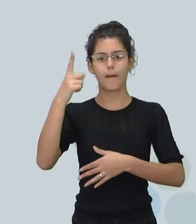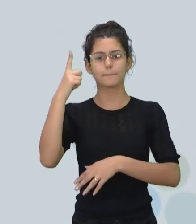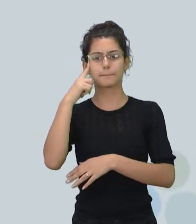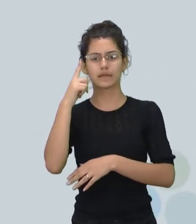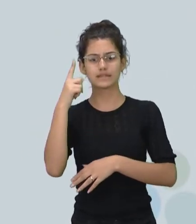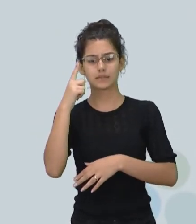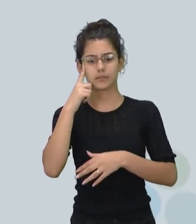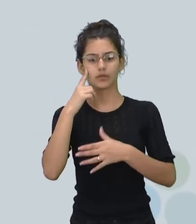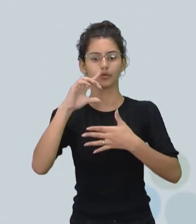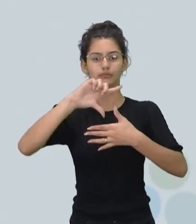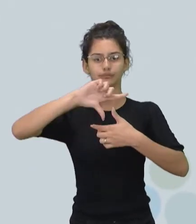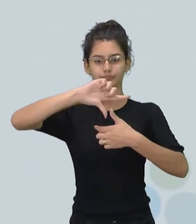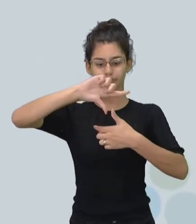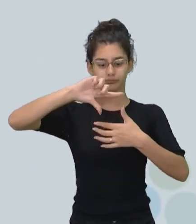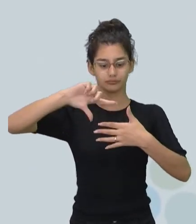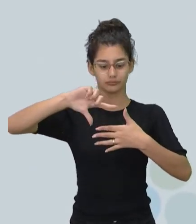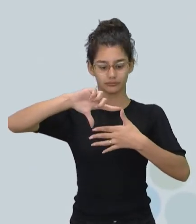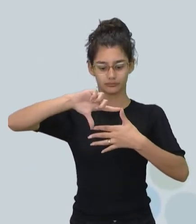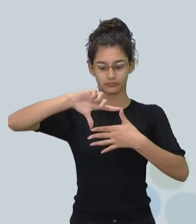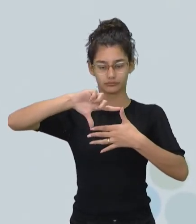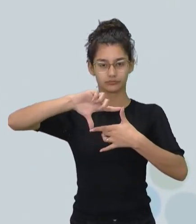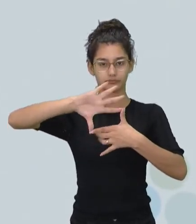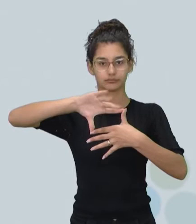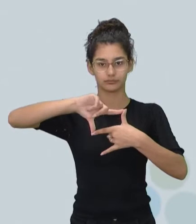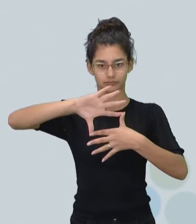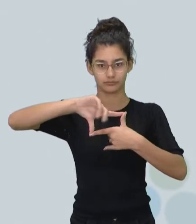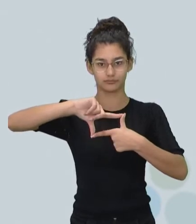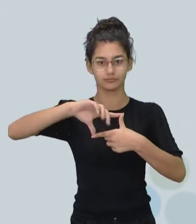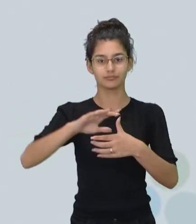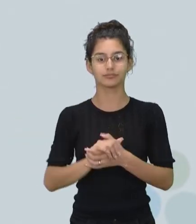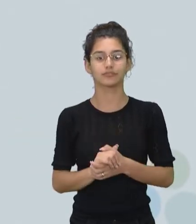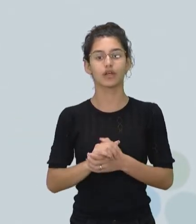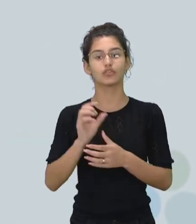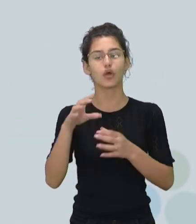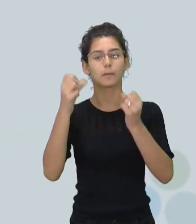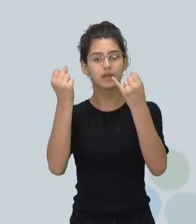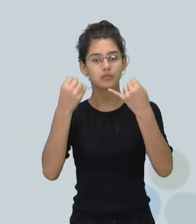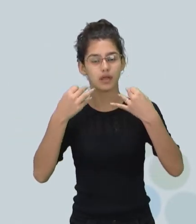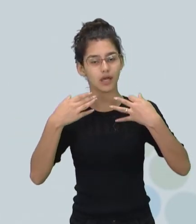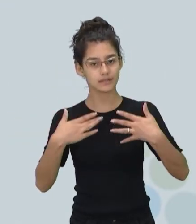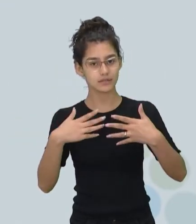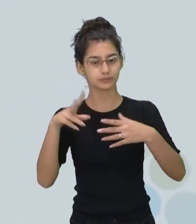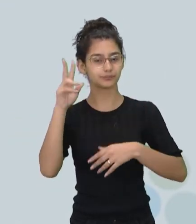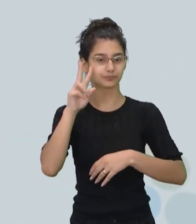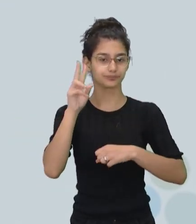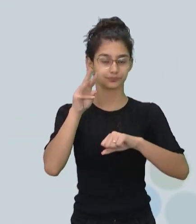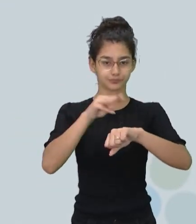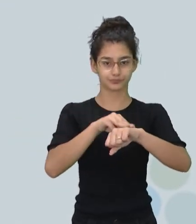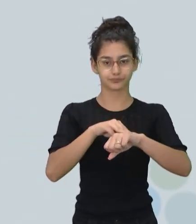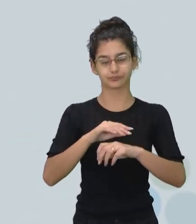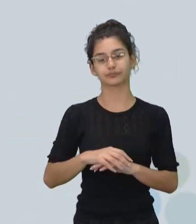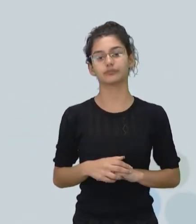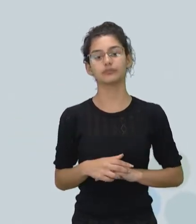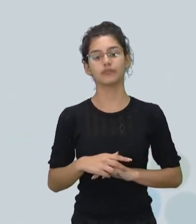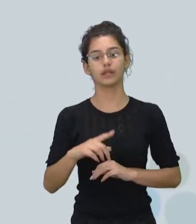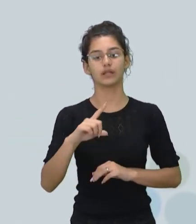pensamento etnocêntrico. Eu vou dar, assim, só uma contextualizada neste momento da história. A gente tem aí,